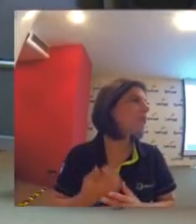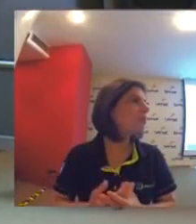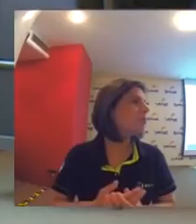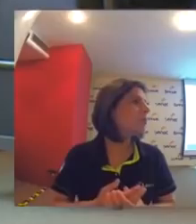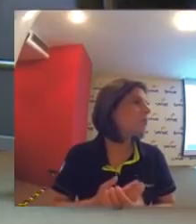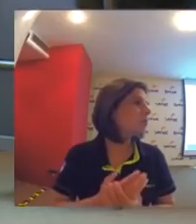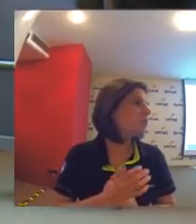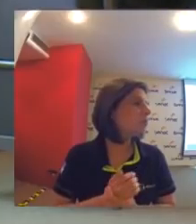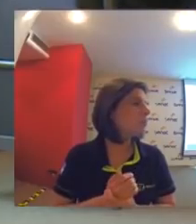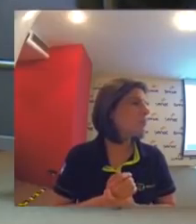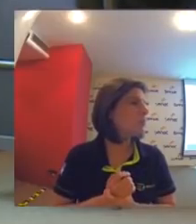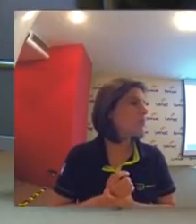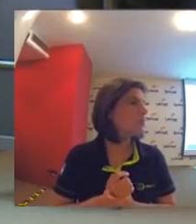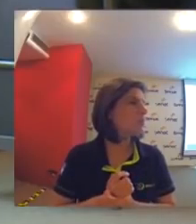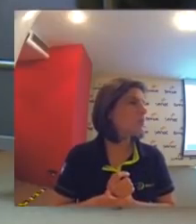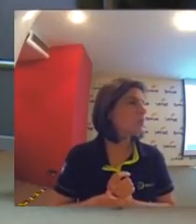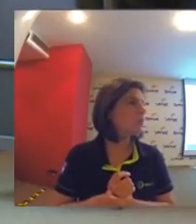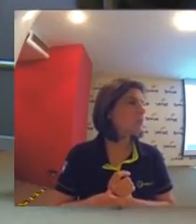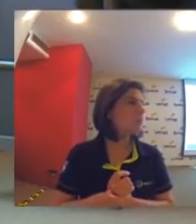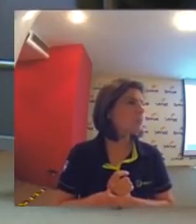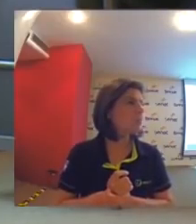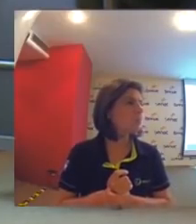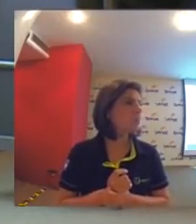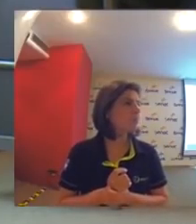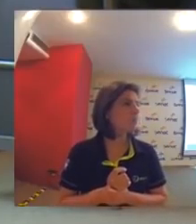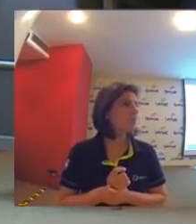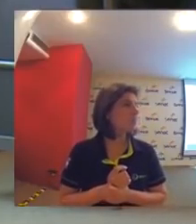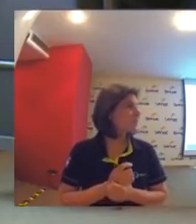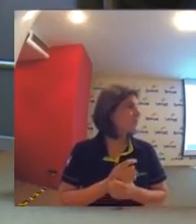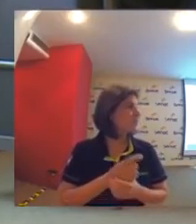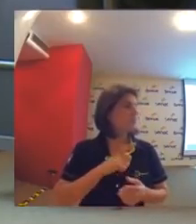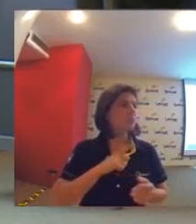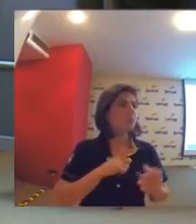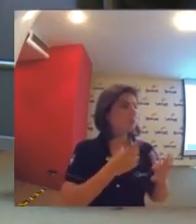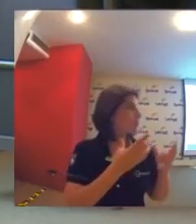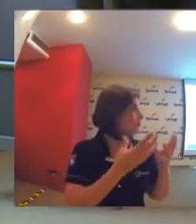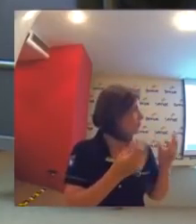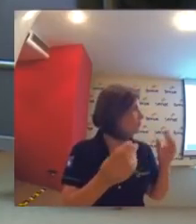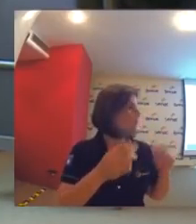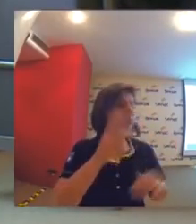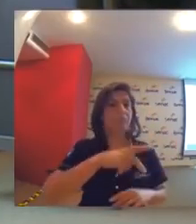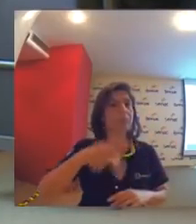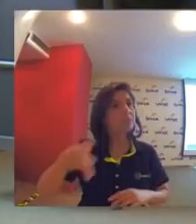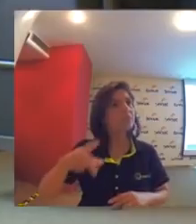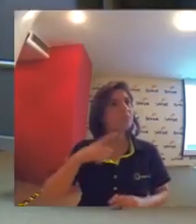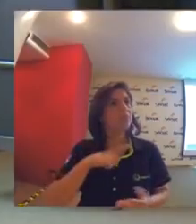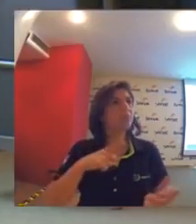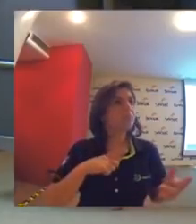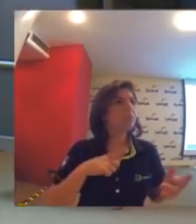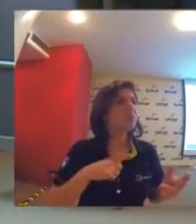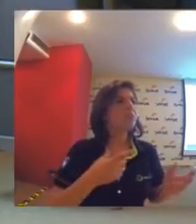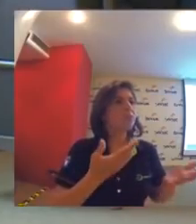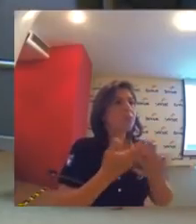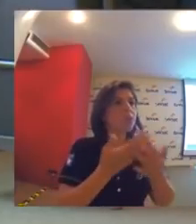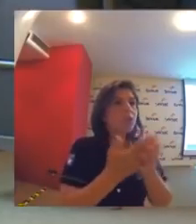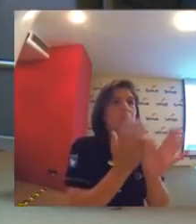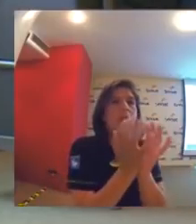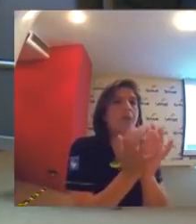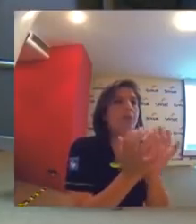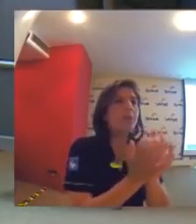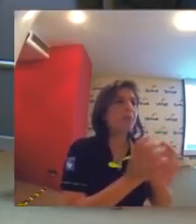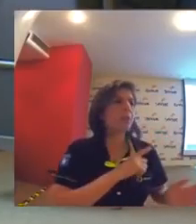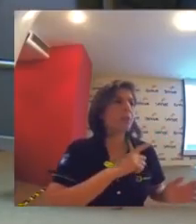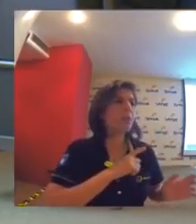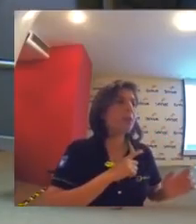protótipos, que a gente tem trabalhado bastante, dando liberdade para as áreas e as equipes proporem, neste projeto, ações que fazem sentido em cada